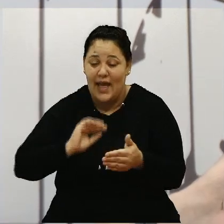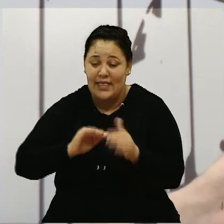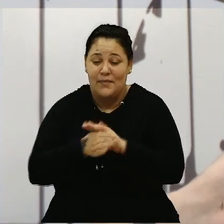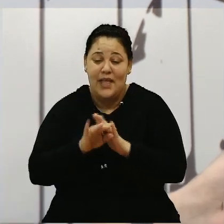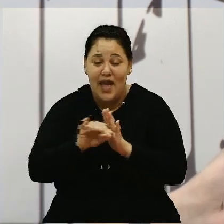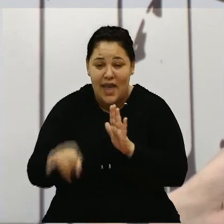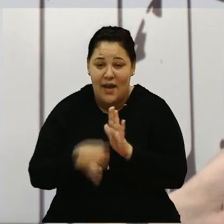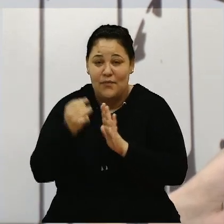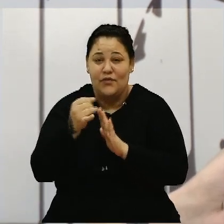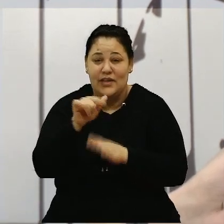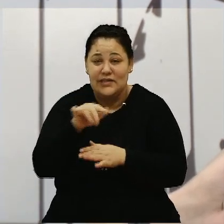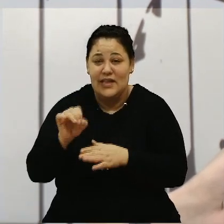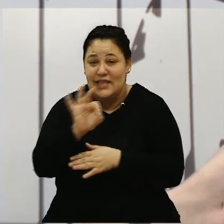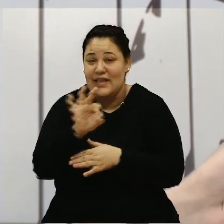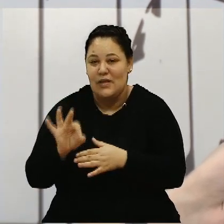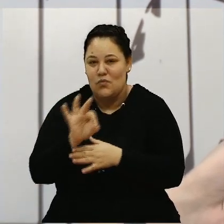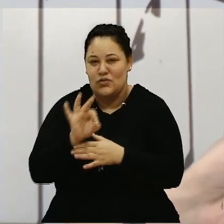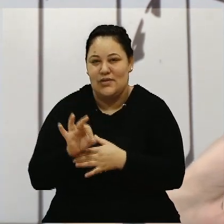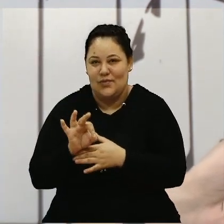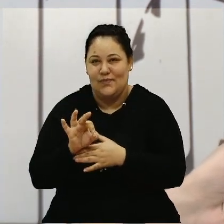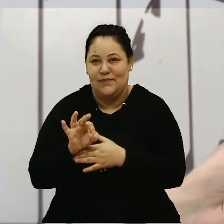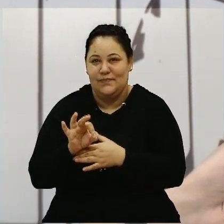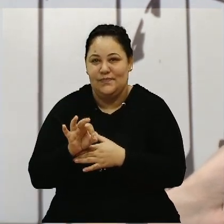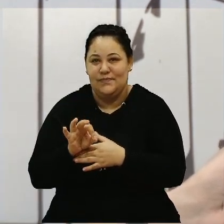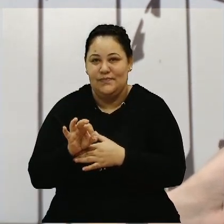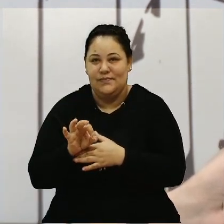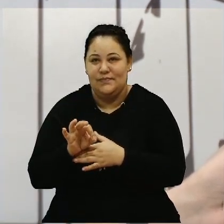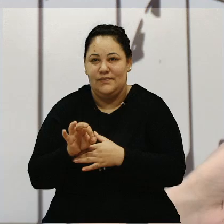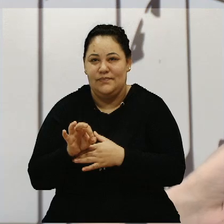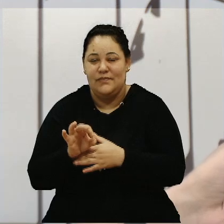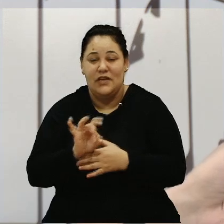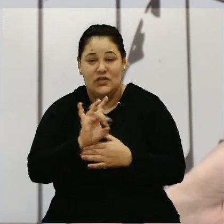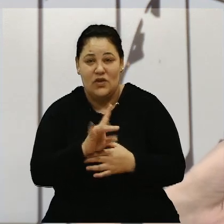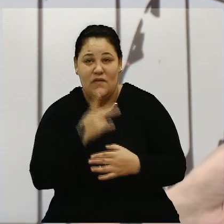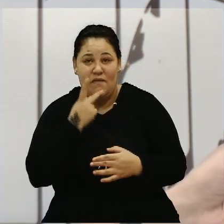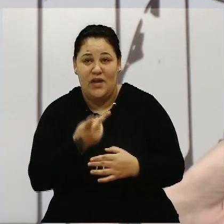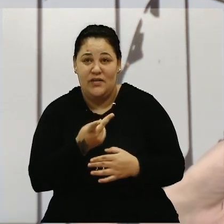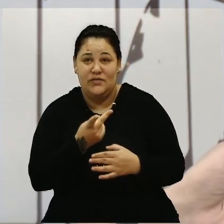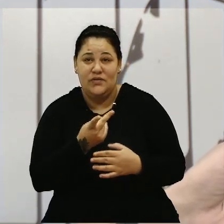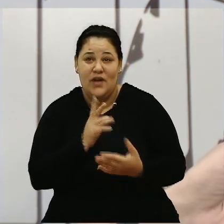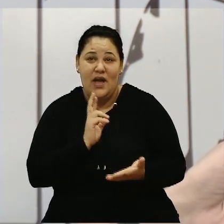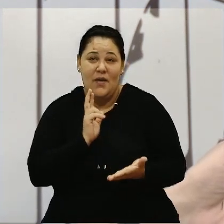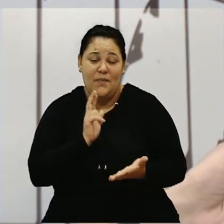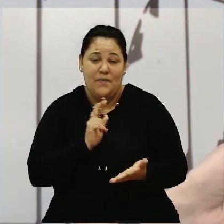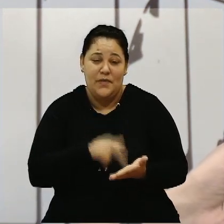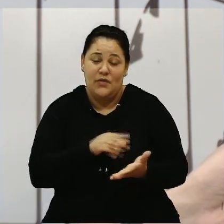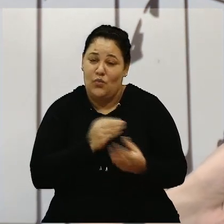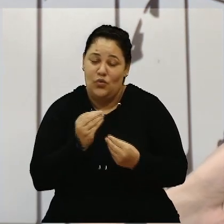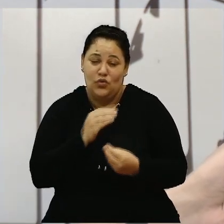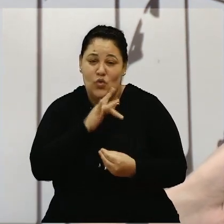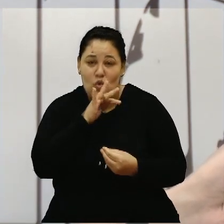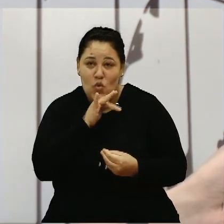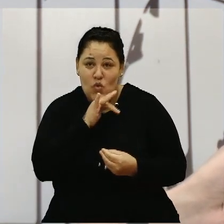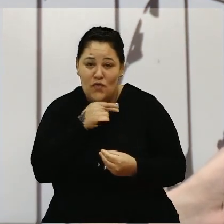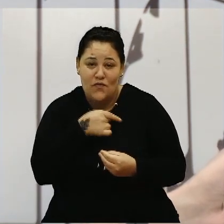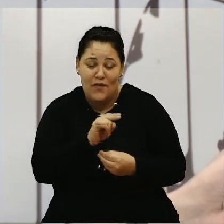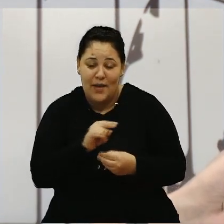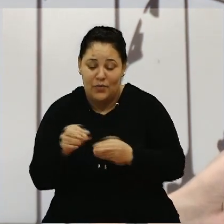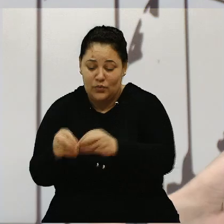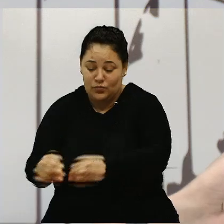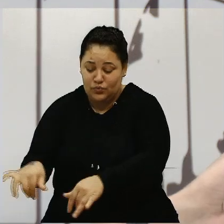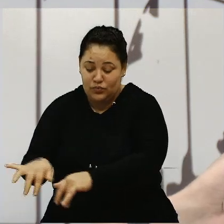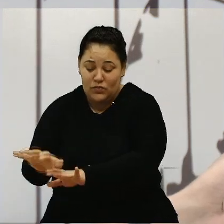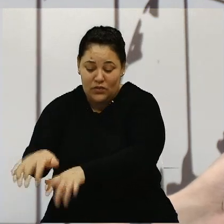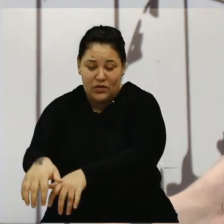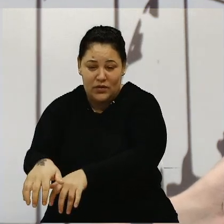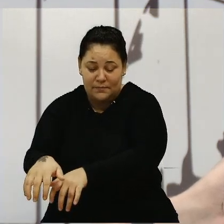reaproveitar 70%. E só aquela parte realmente que é muito ruim vai para o aterro sanitário. Então, a gente